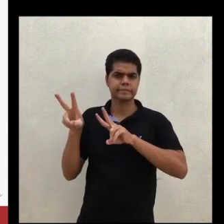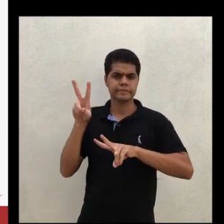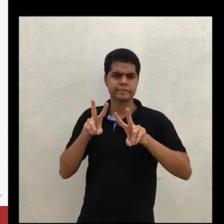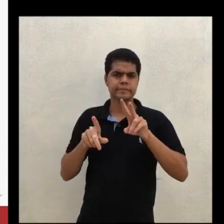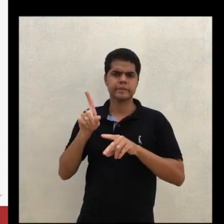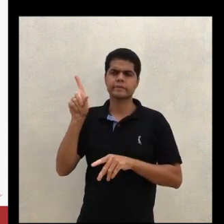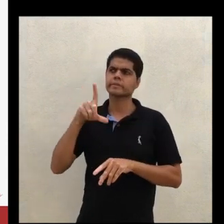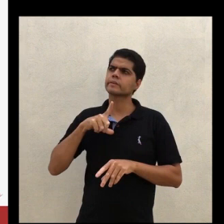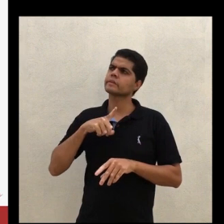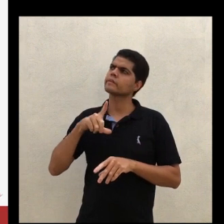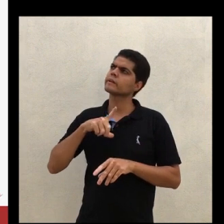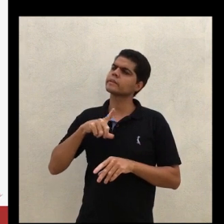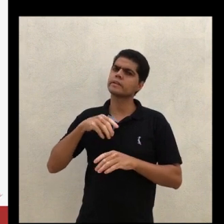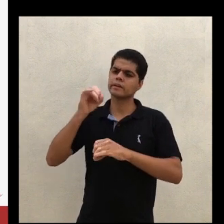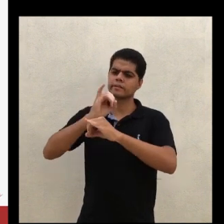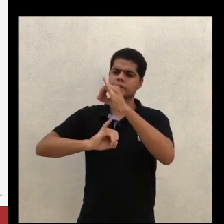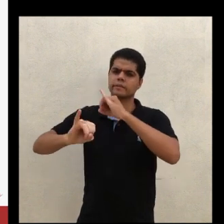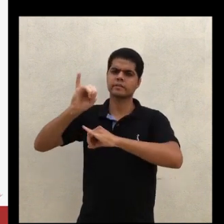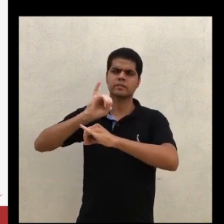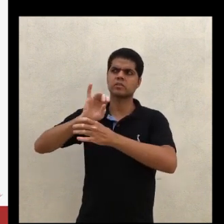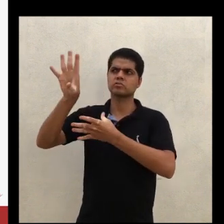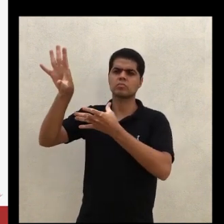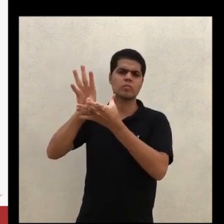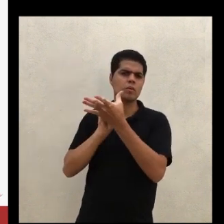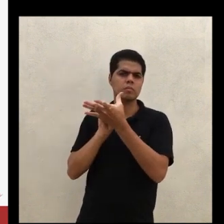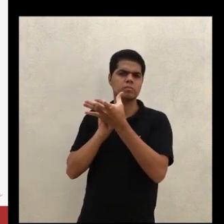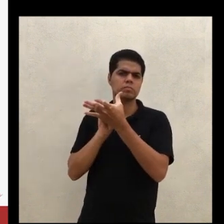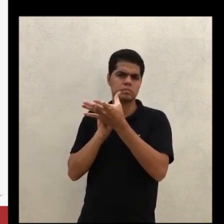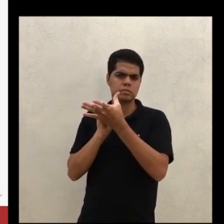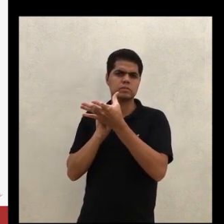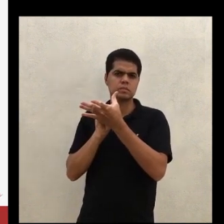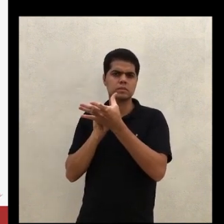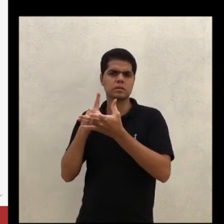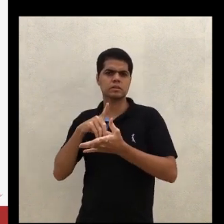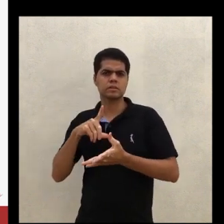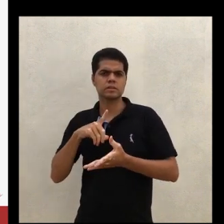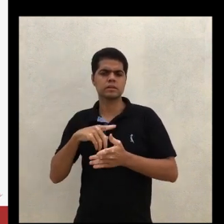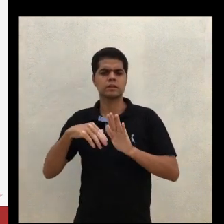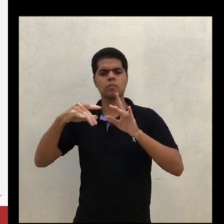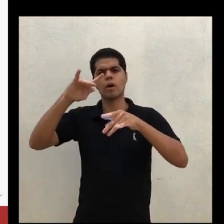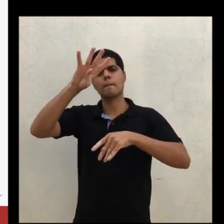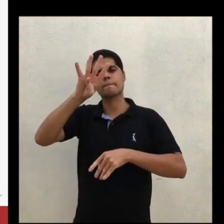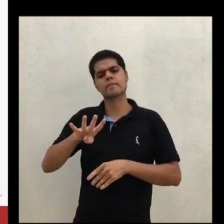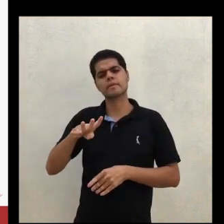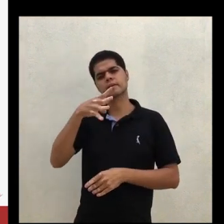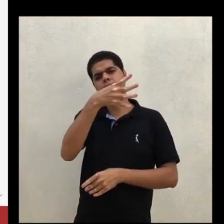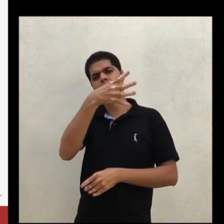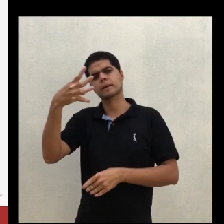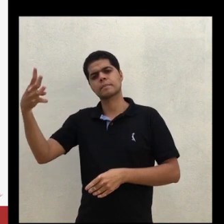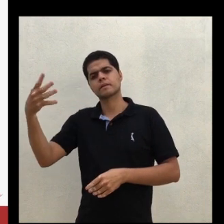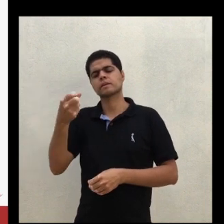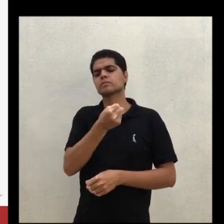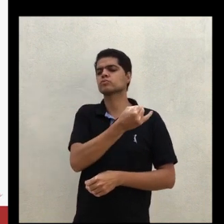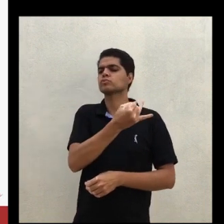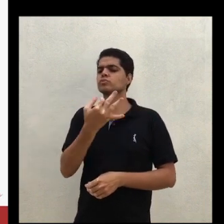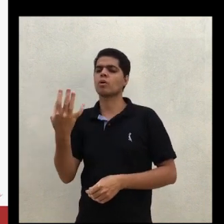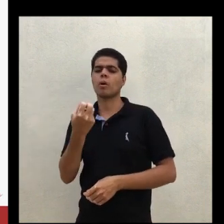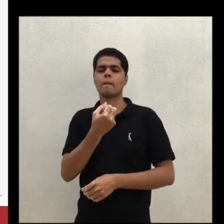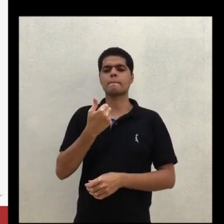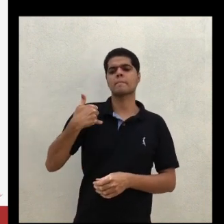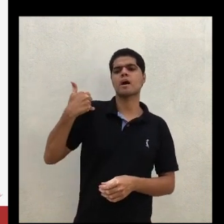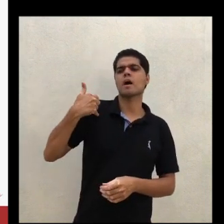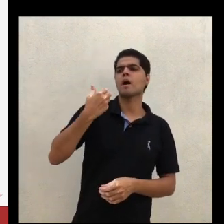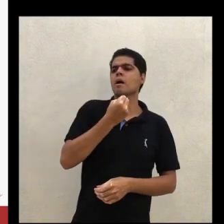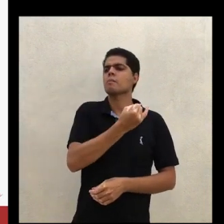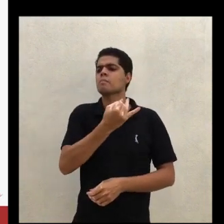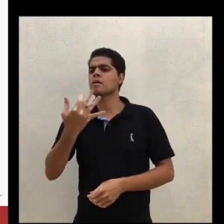uma tabela de classificação etária da população. Criança, adolescente, adulto e idoso. Né? Então eles falam o